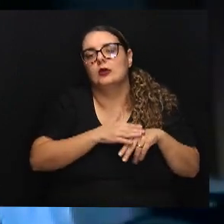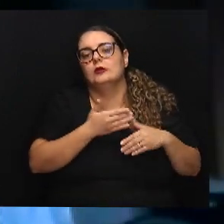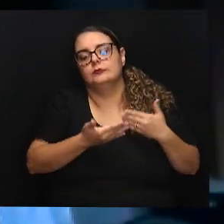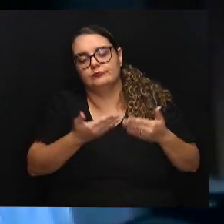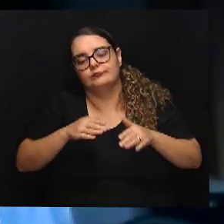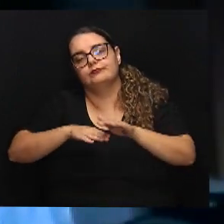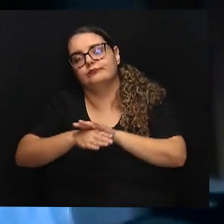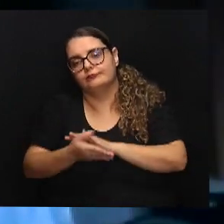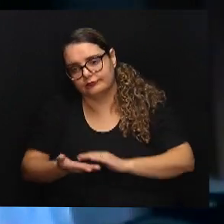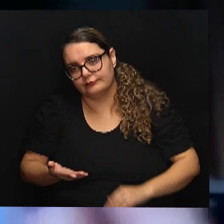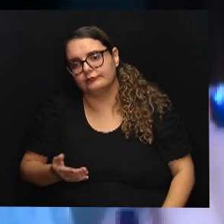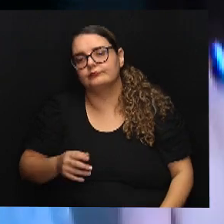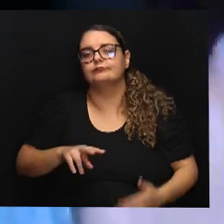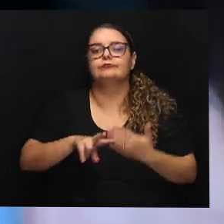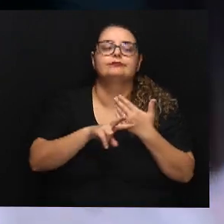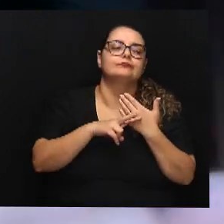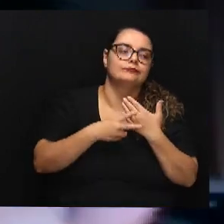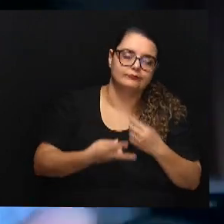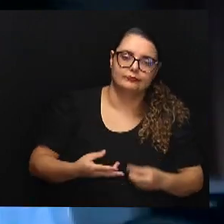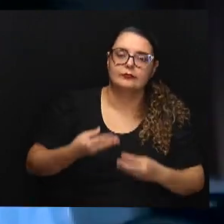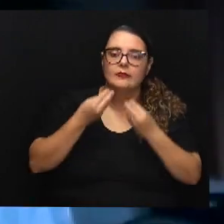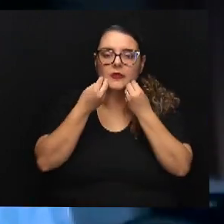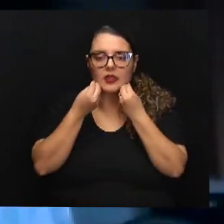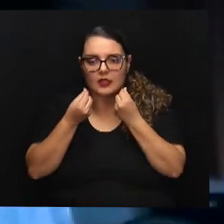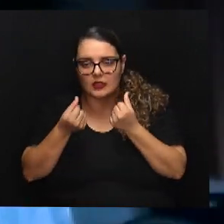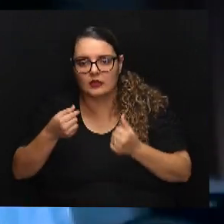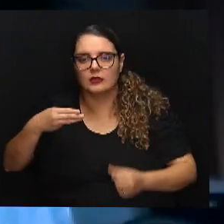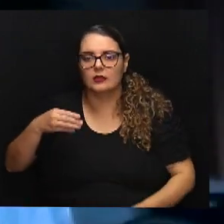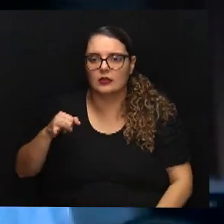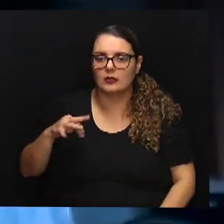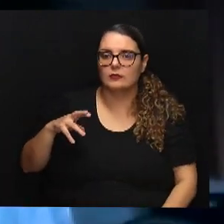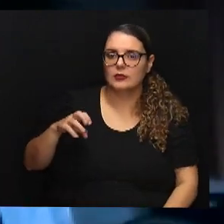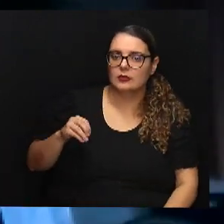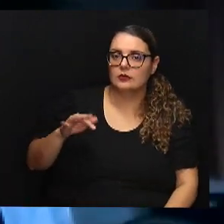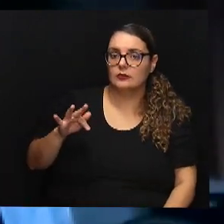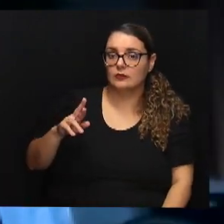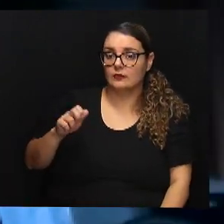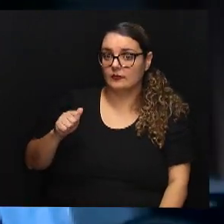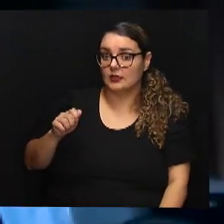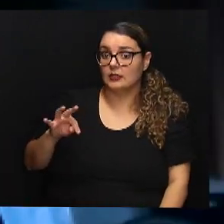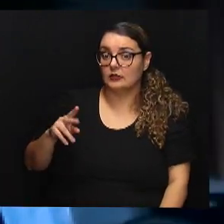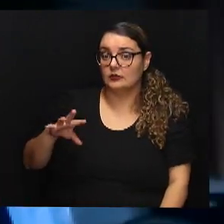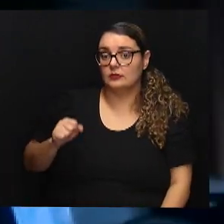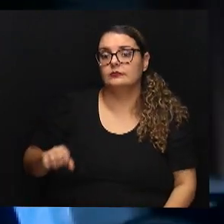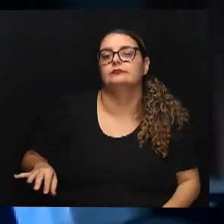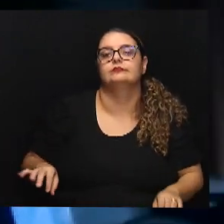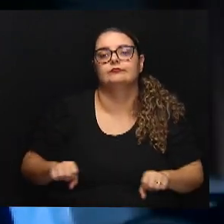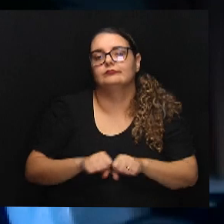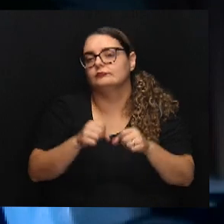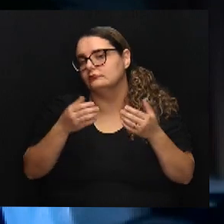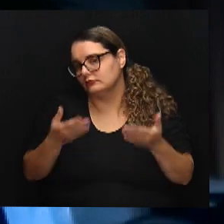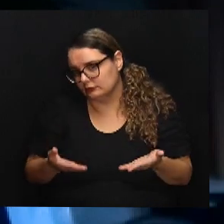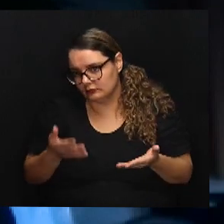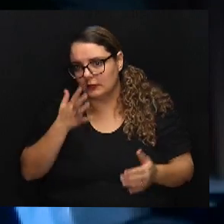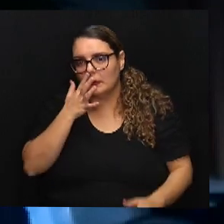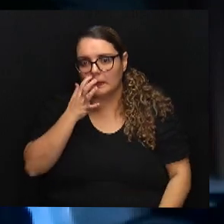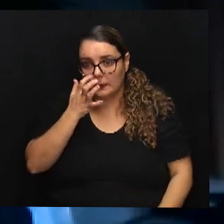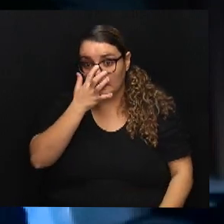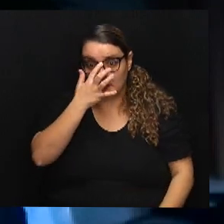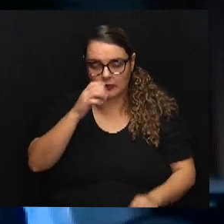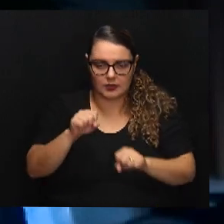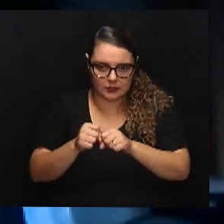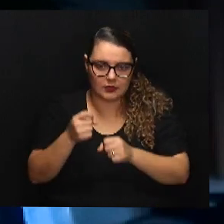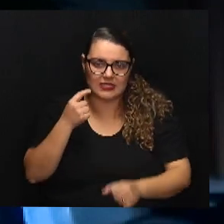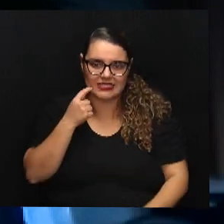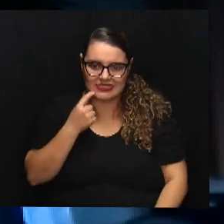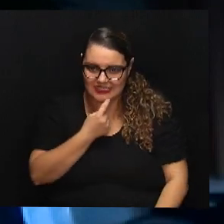gota d'água. Esse paciente já está tendo esse hábito, está causando desgaste, microfraturas, que chega a gota